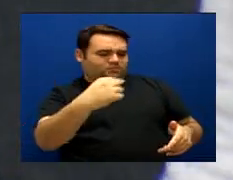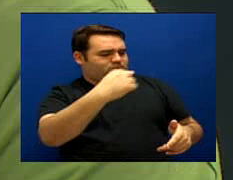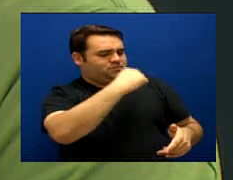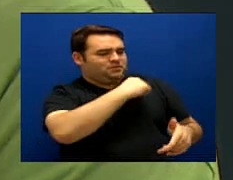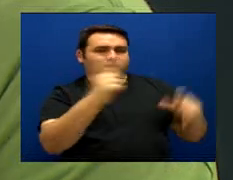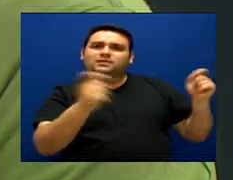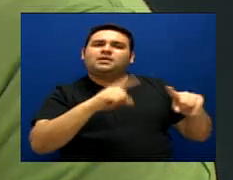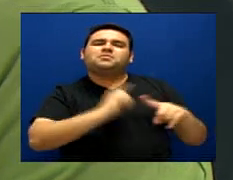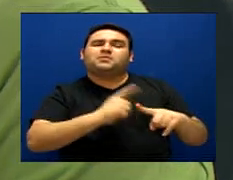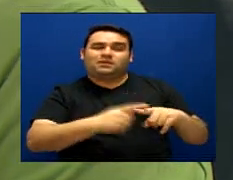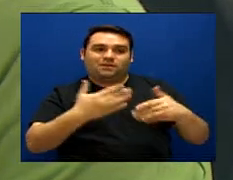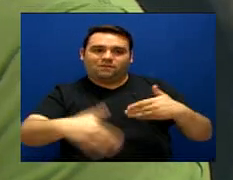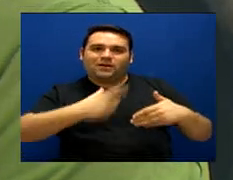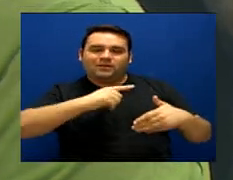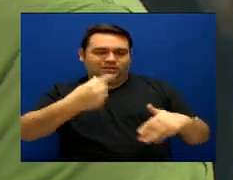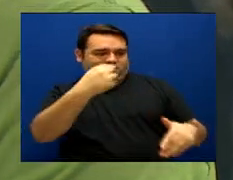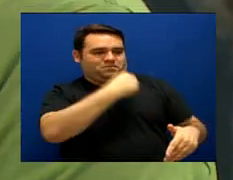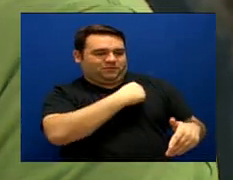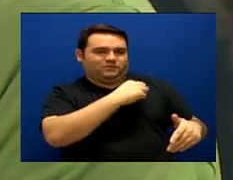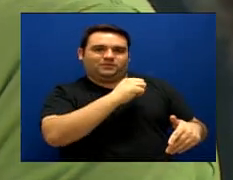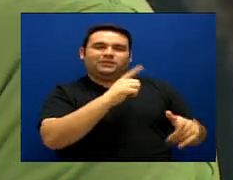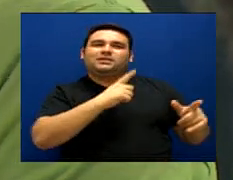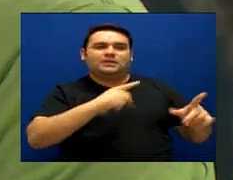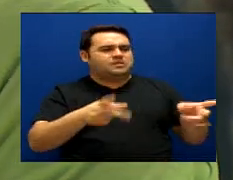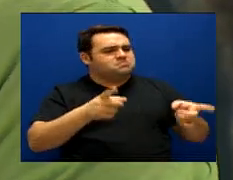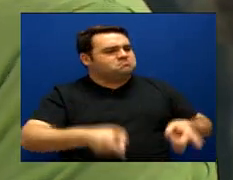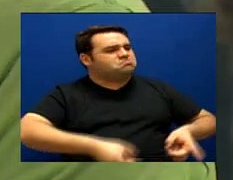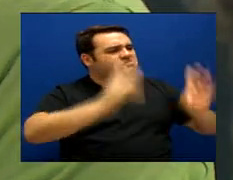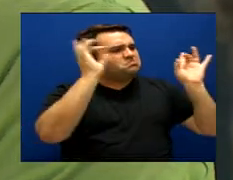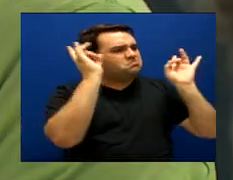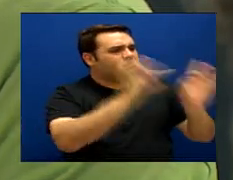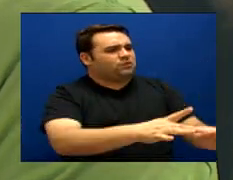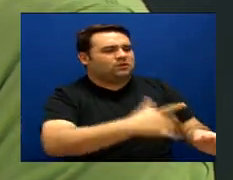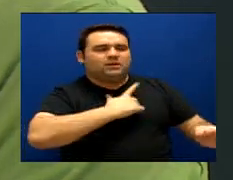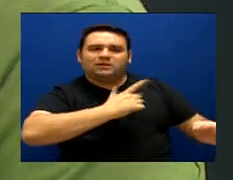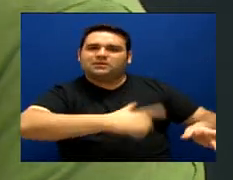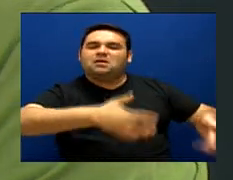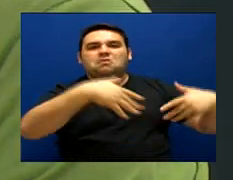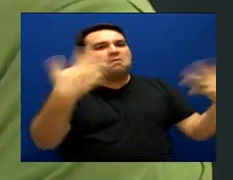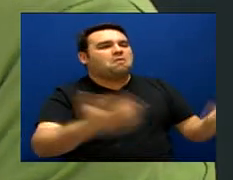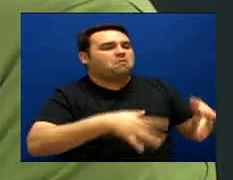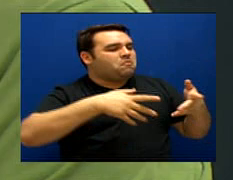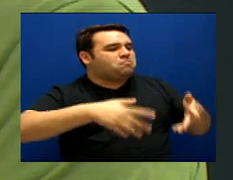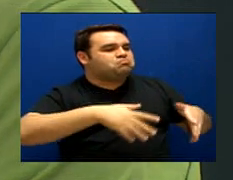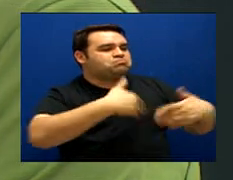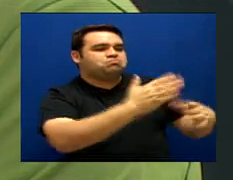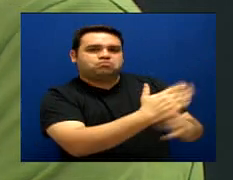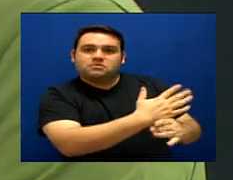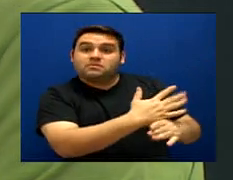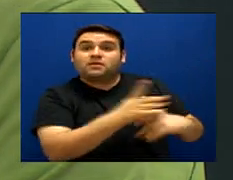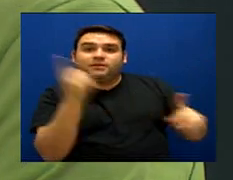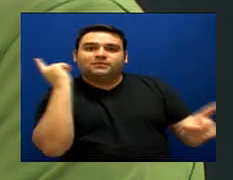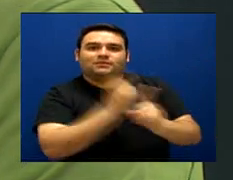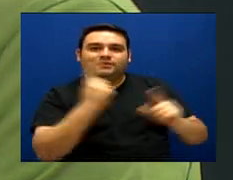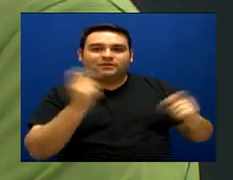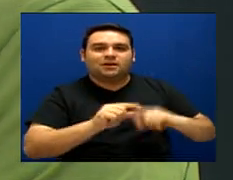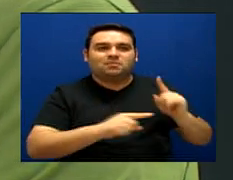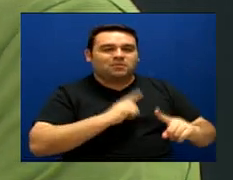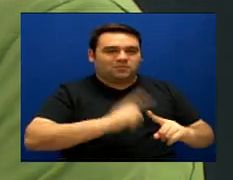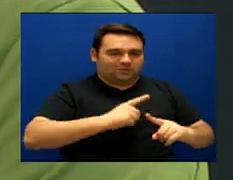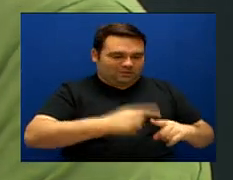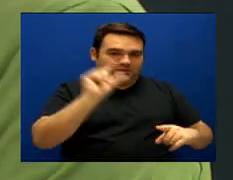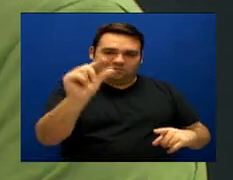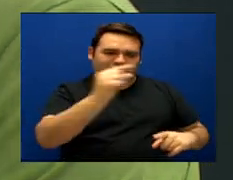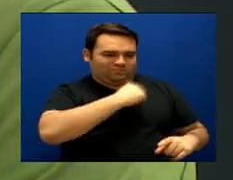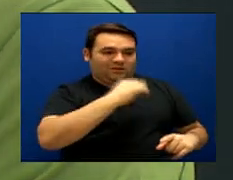Porque a partir do momento que o animal é chipado, se ele for abandonado, jogado em algum lugar, ele vai ser localizado pelo chip da